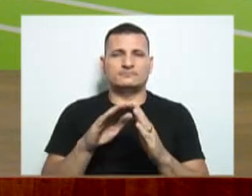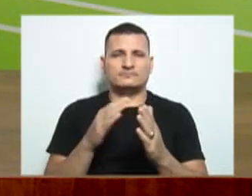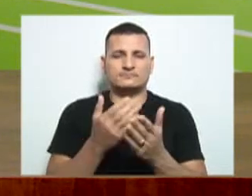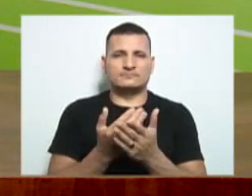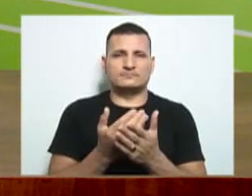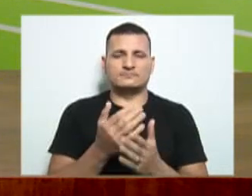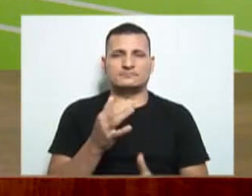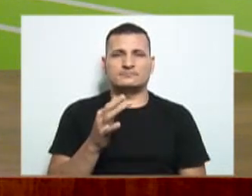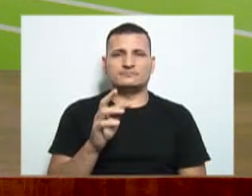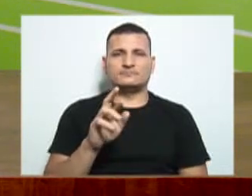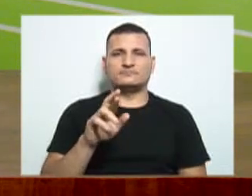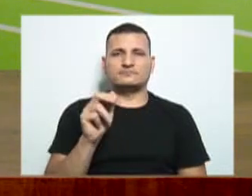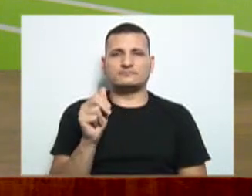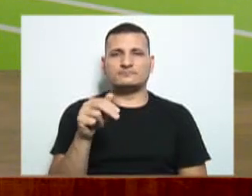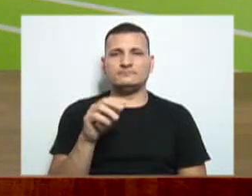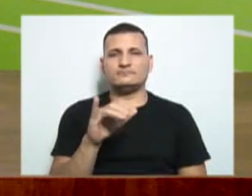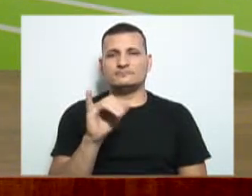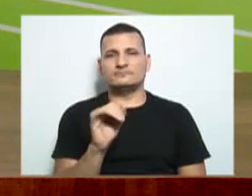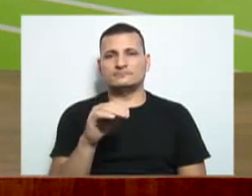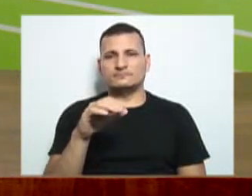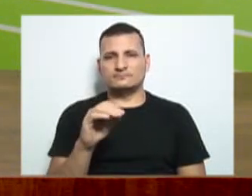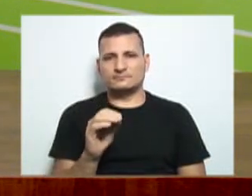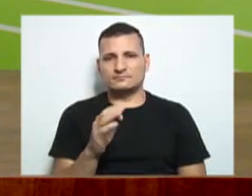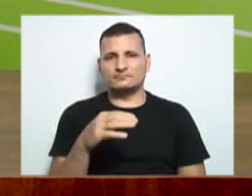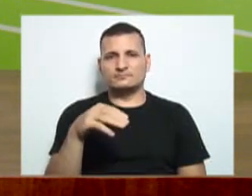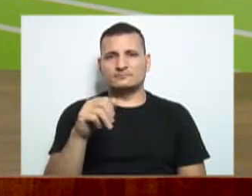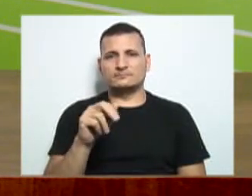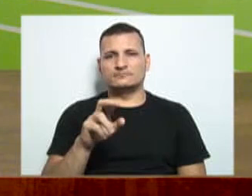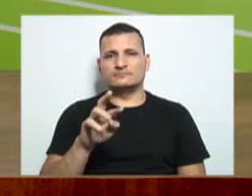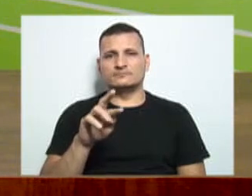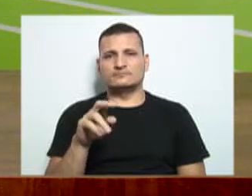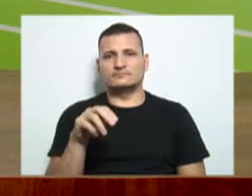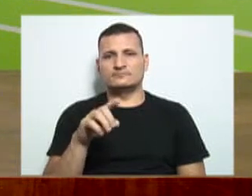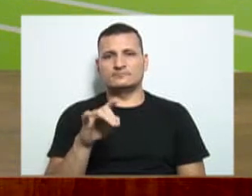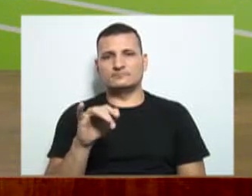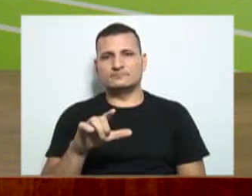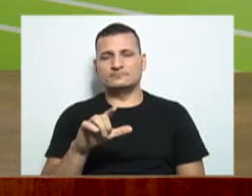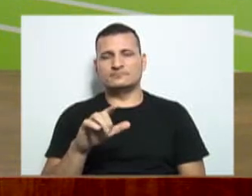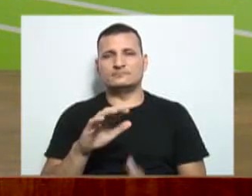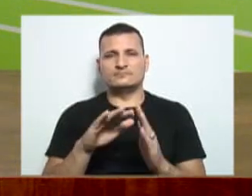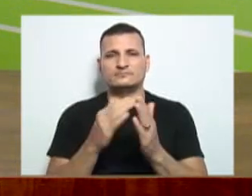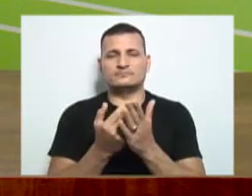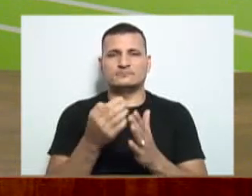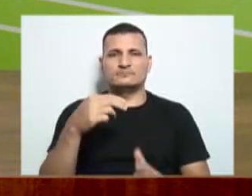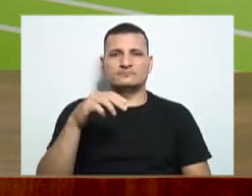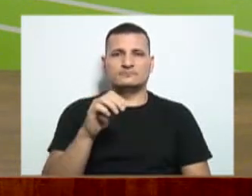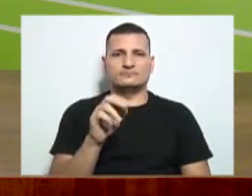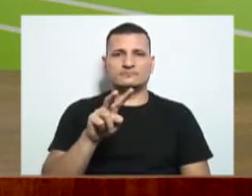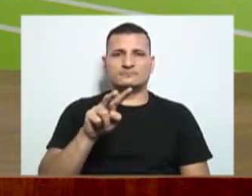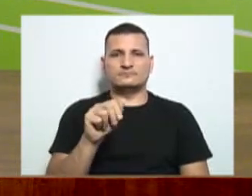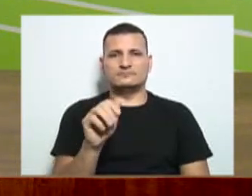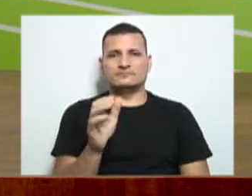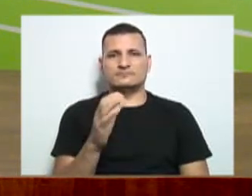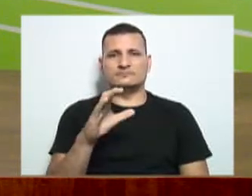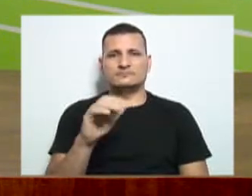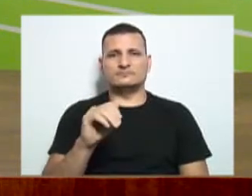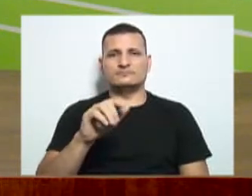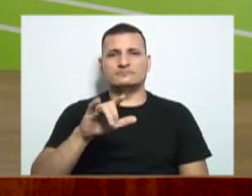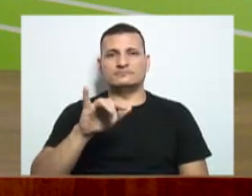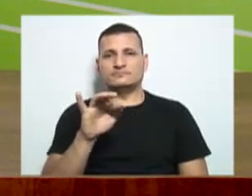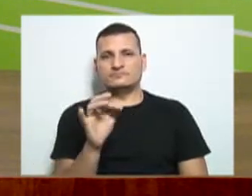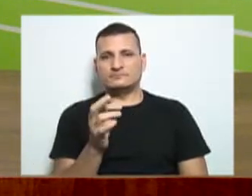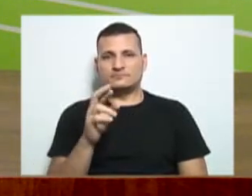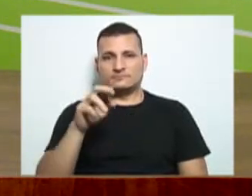Martendal, Escola Nova Califórnia, Escola Vinícius de Moraes,